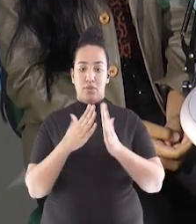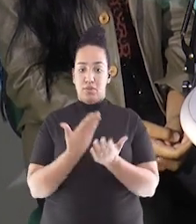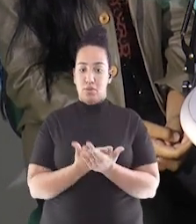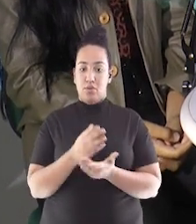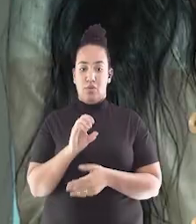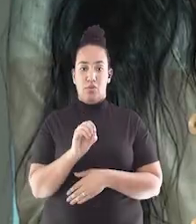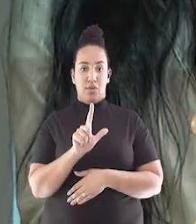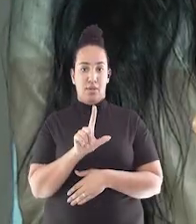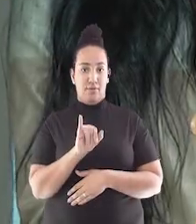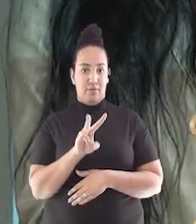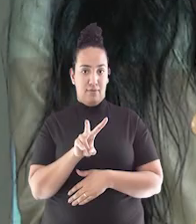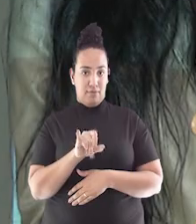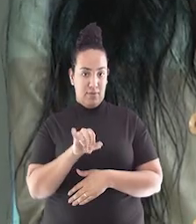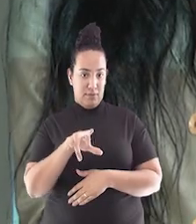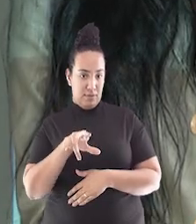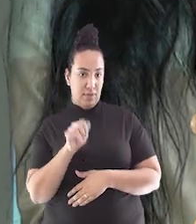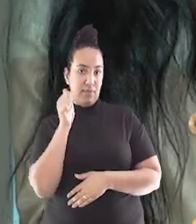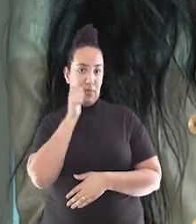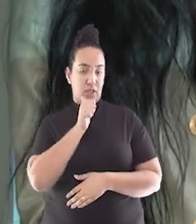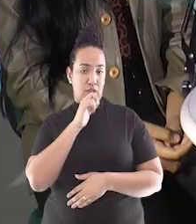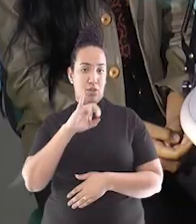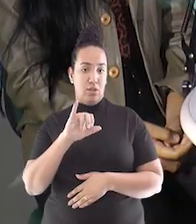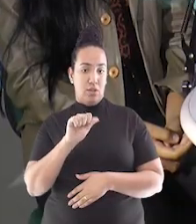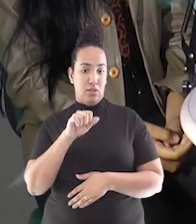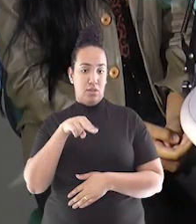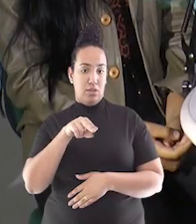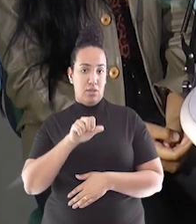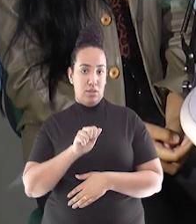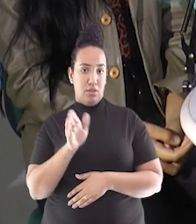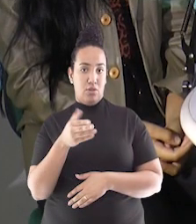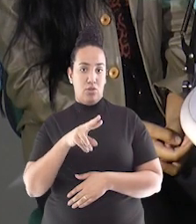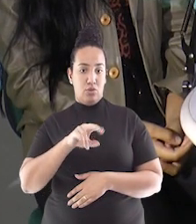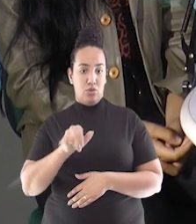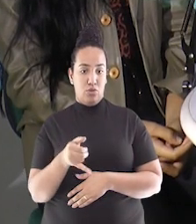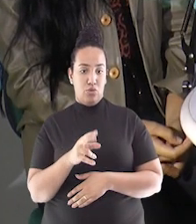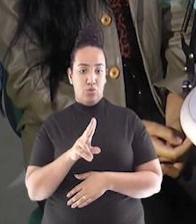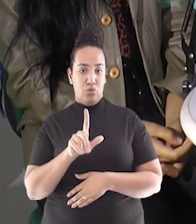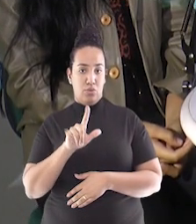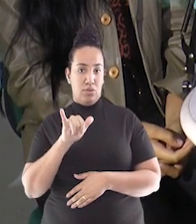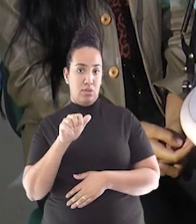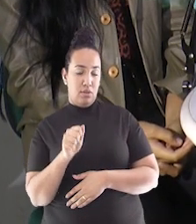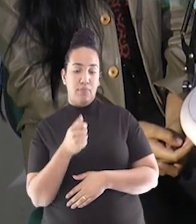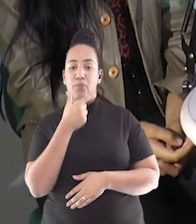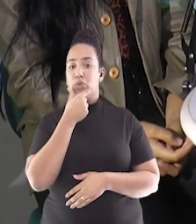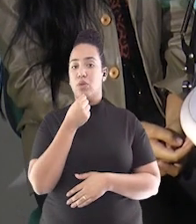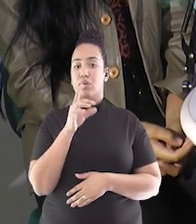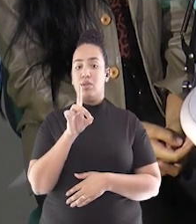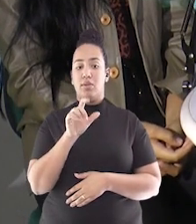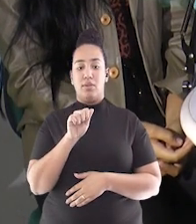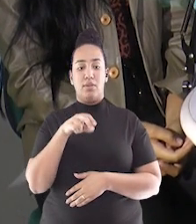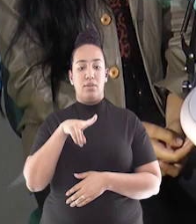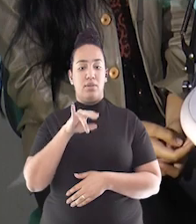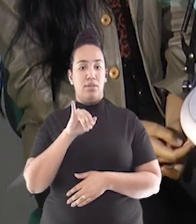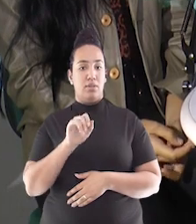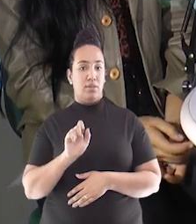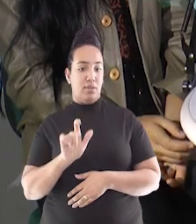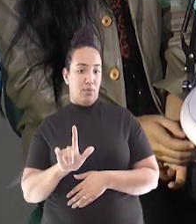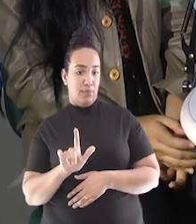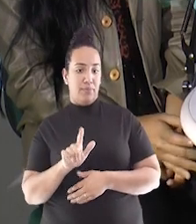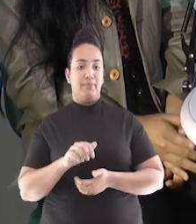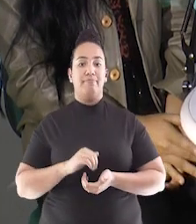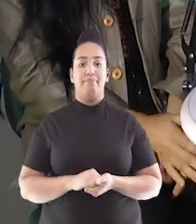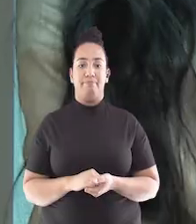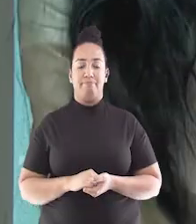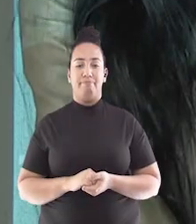Oliveira Castro, Ana Júlia e Daniel. Por favor, gente, a gente gostaria que vocês se apresentassem, dissessem a idade e se vocês fazem mais alguma coisa